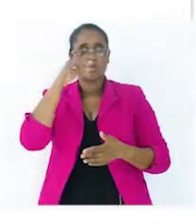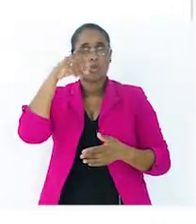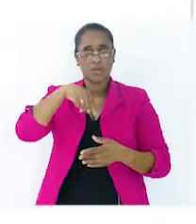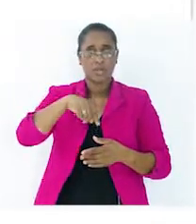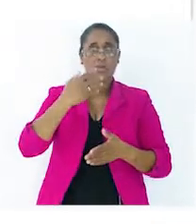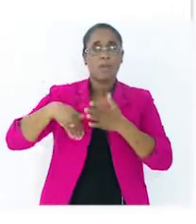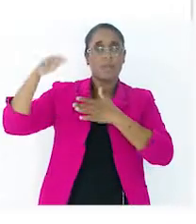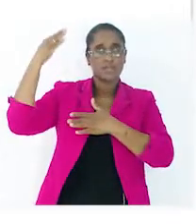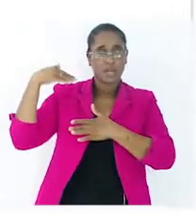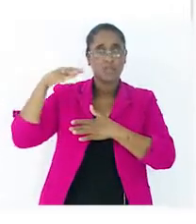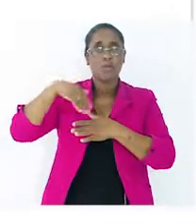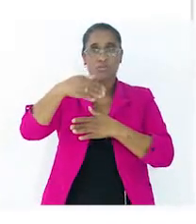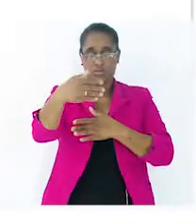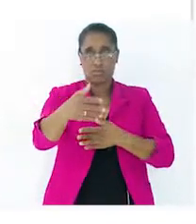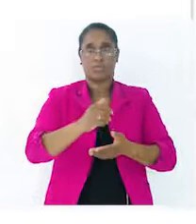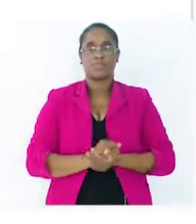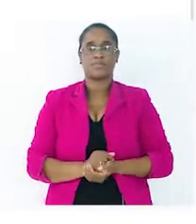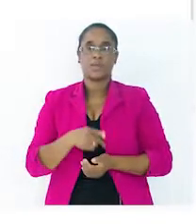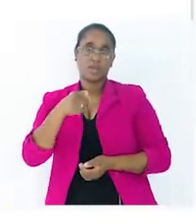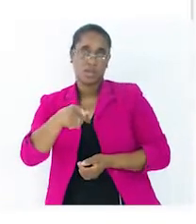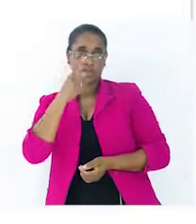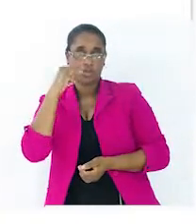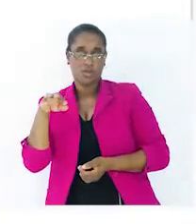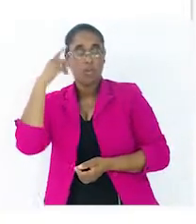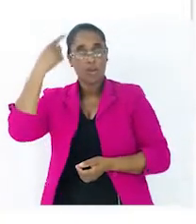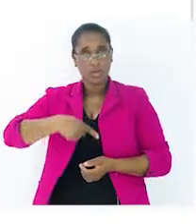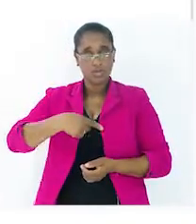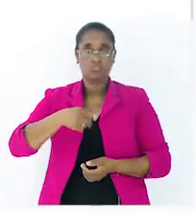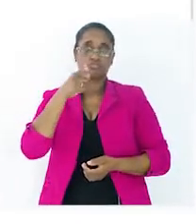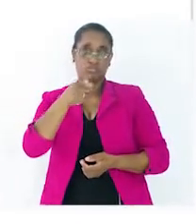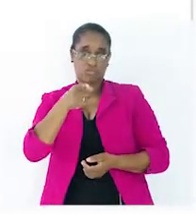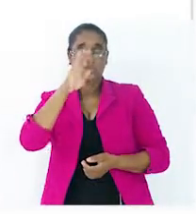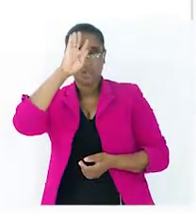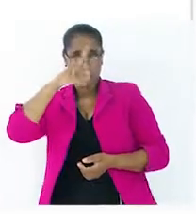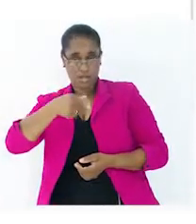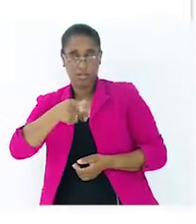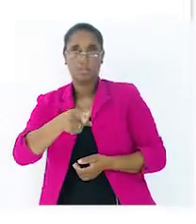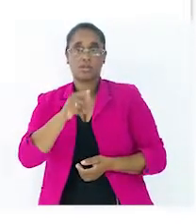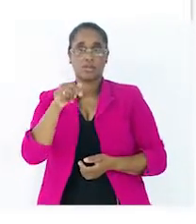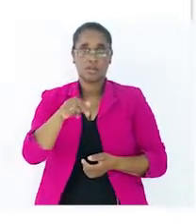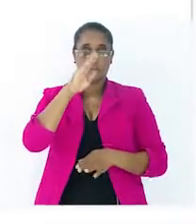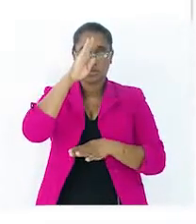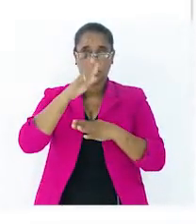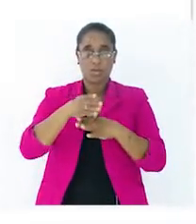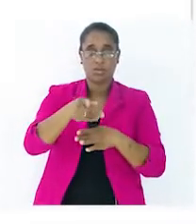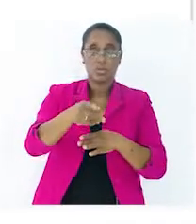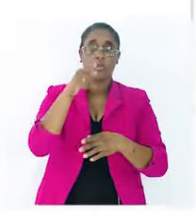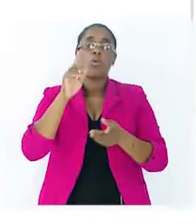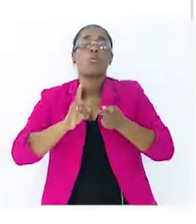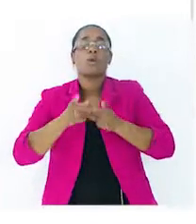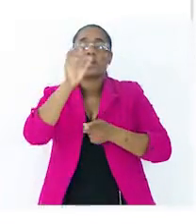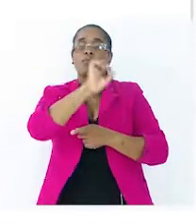ao passado e ao futuro. Isto é o menino a obrigação de saber. Então, nesta passagem, o que é que